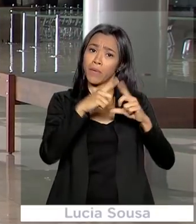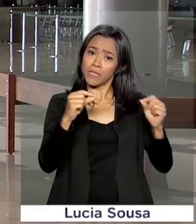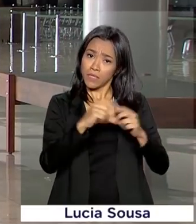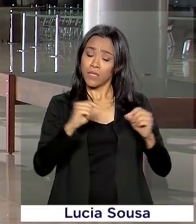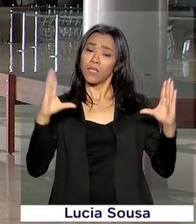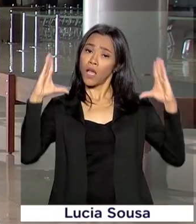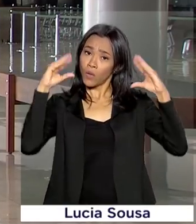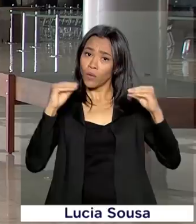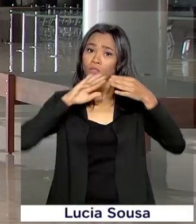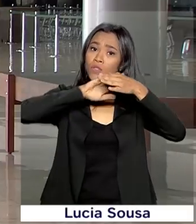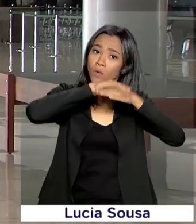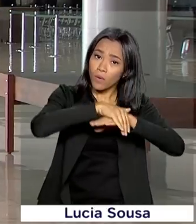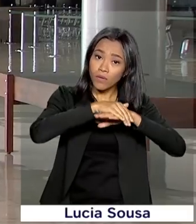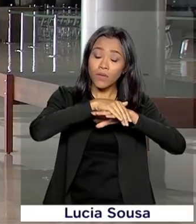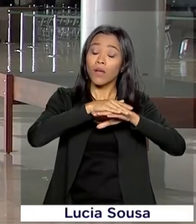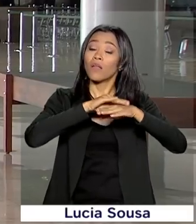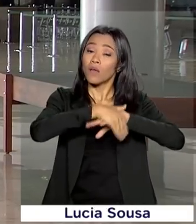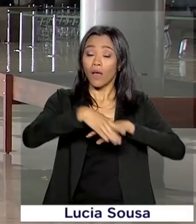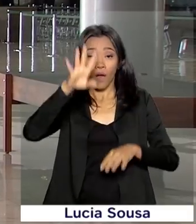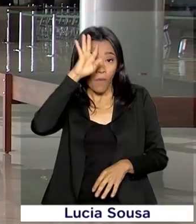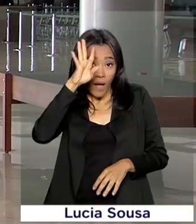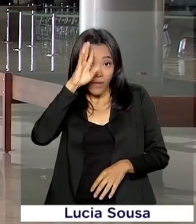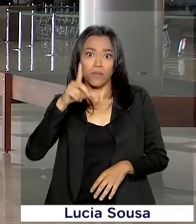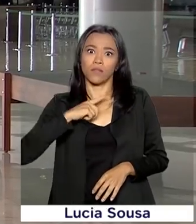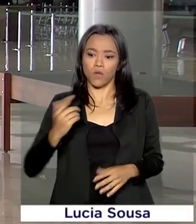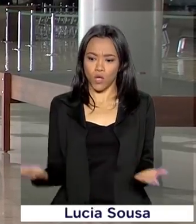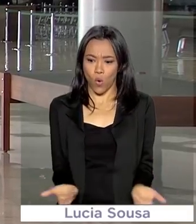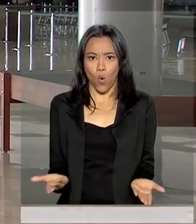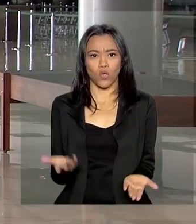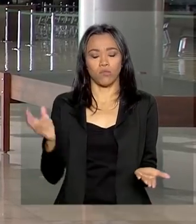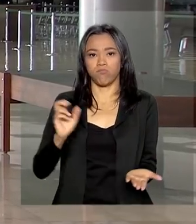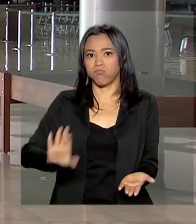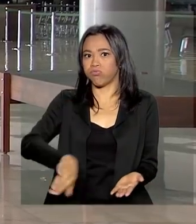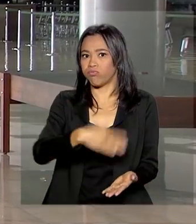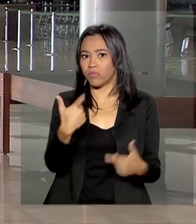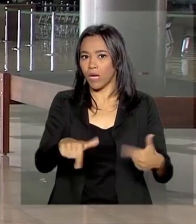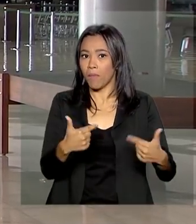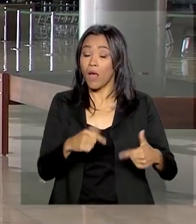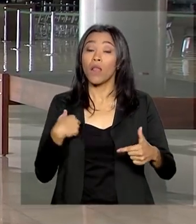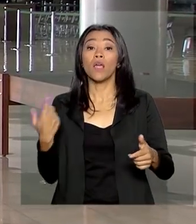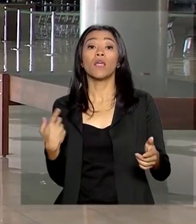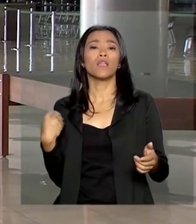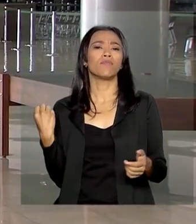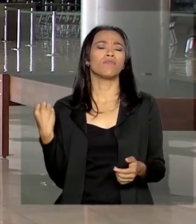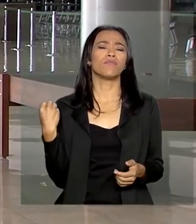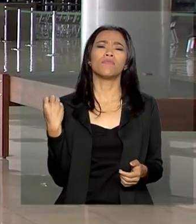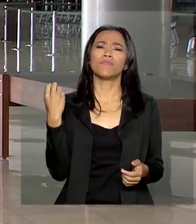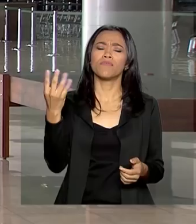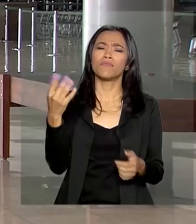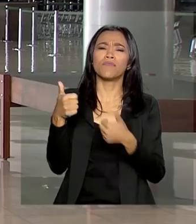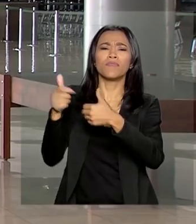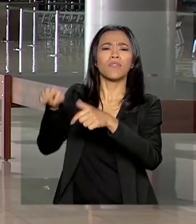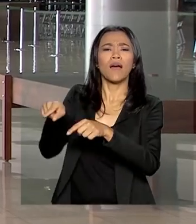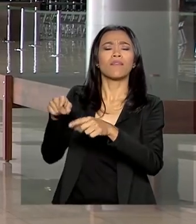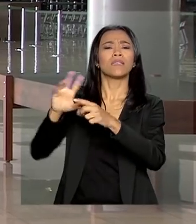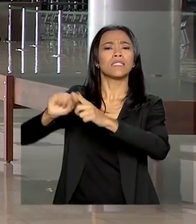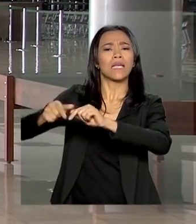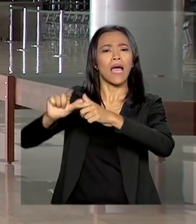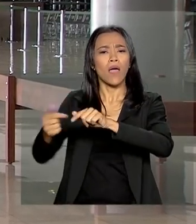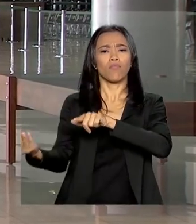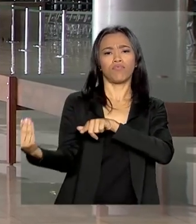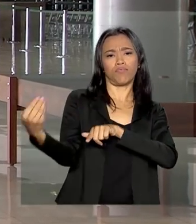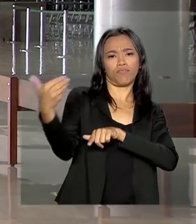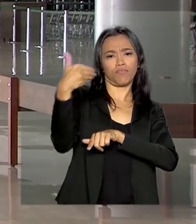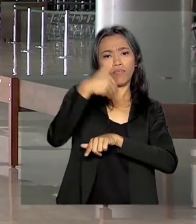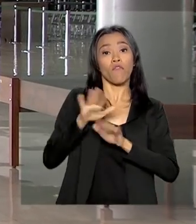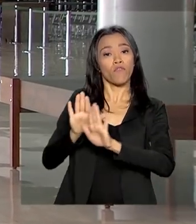e já cumpre uma agenda intensa de trabalho aqui. Ele chegou a Brasília de uma viagem a Israel, onde passou 4 dias. Hoje, ele